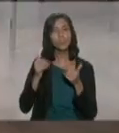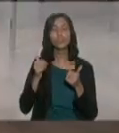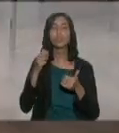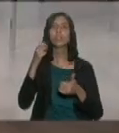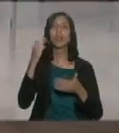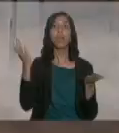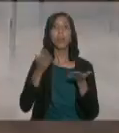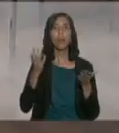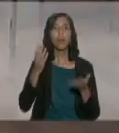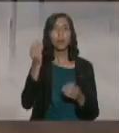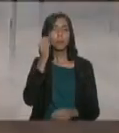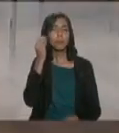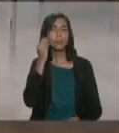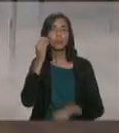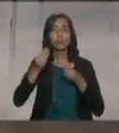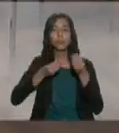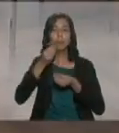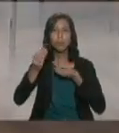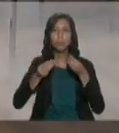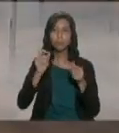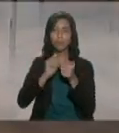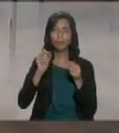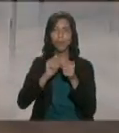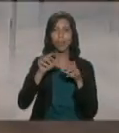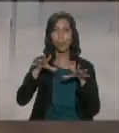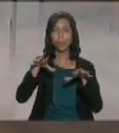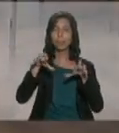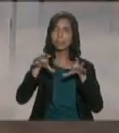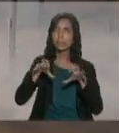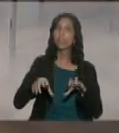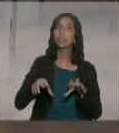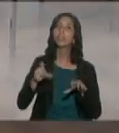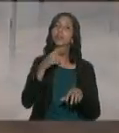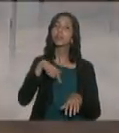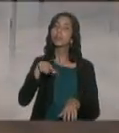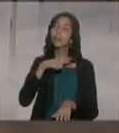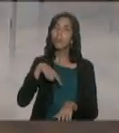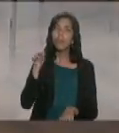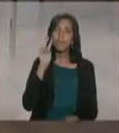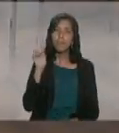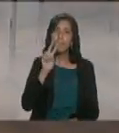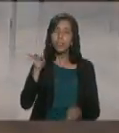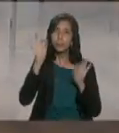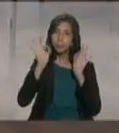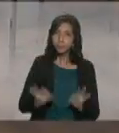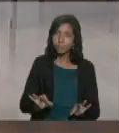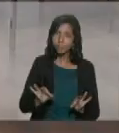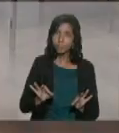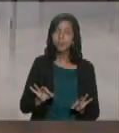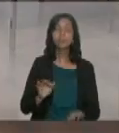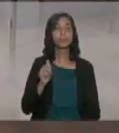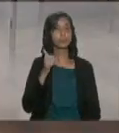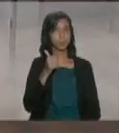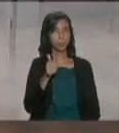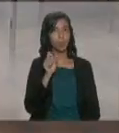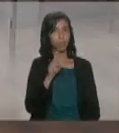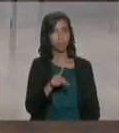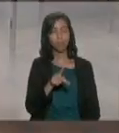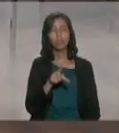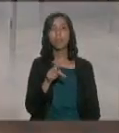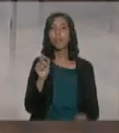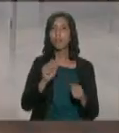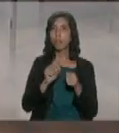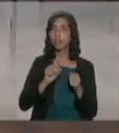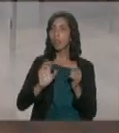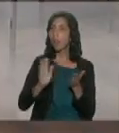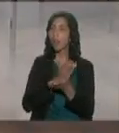vocês começarem agora demonstrando como é que é essa técnica para a gente ter assim a visão exata. Tá. Eu vou fazer